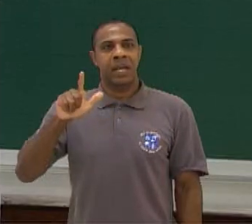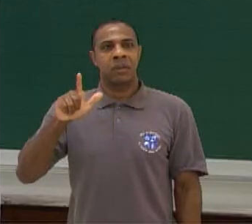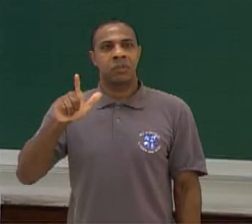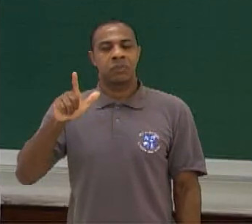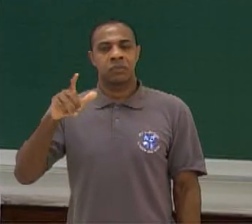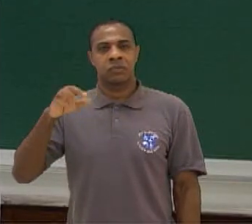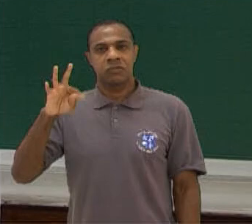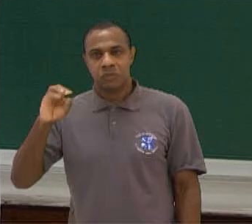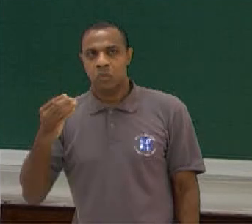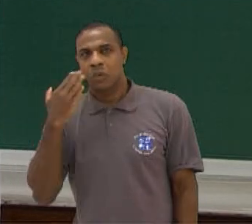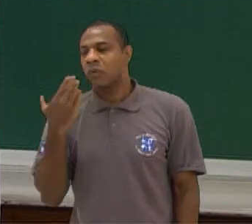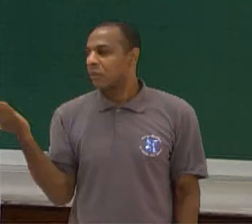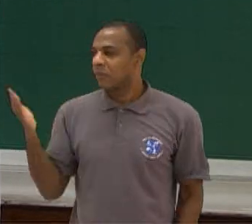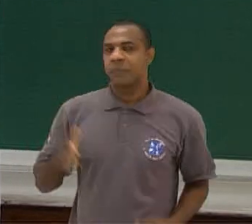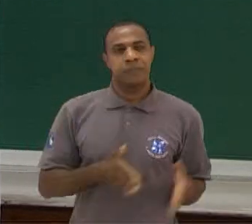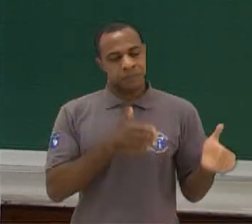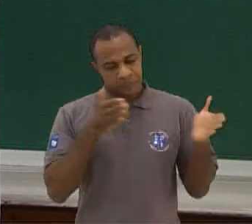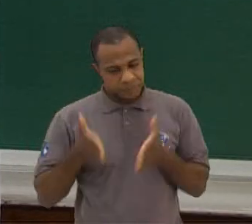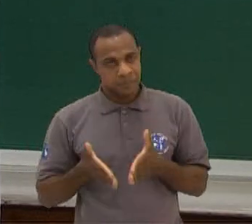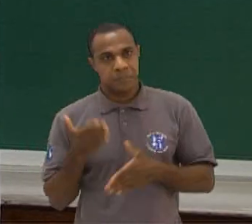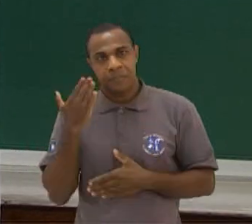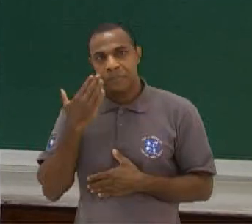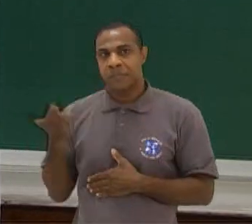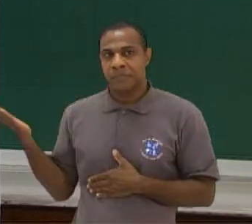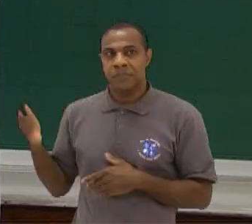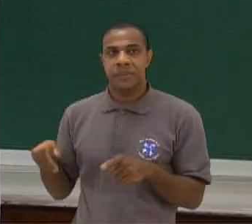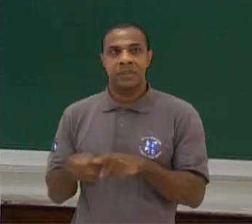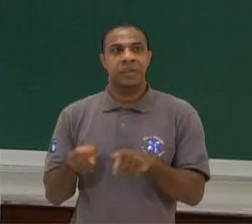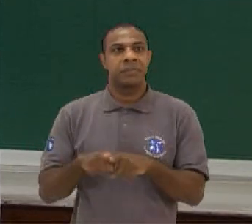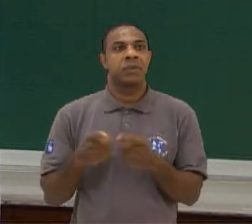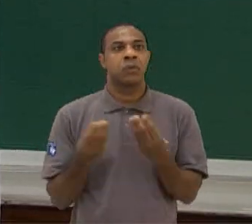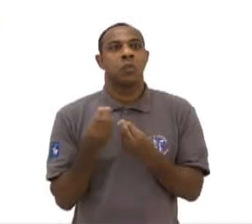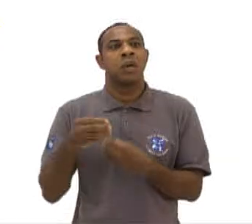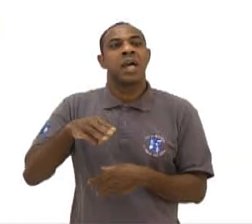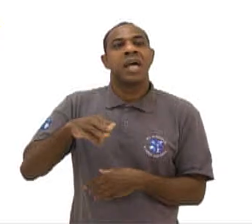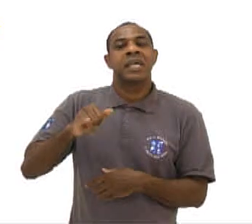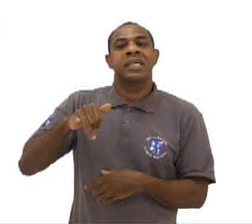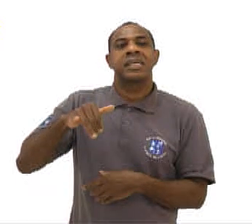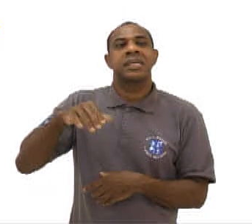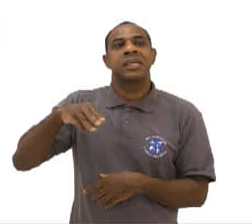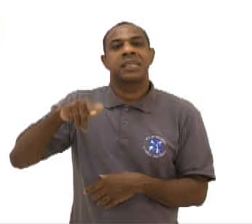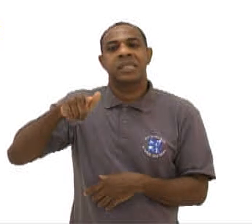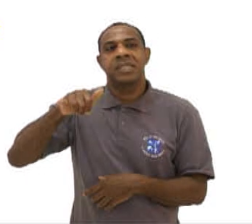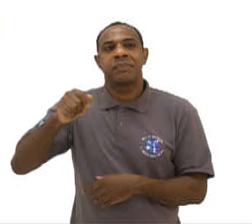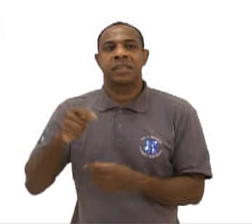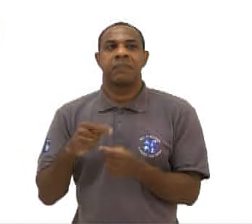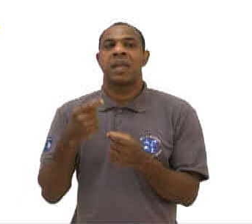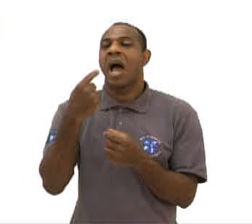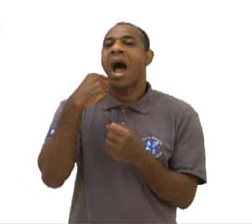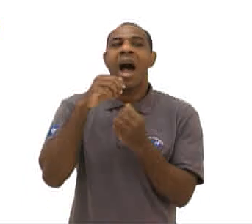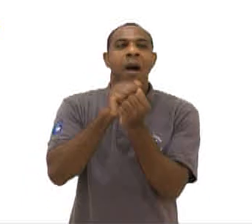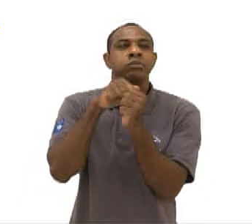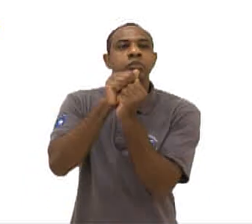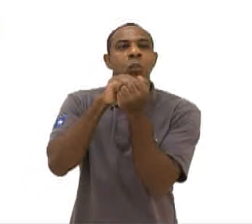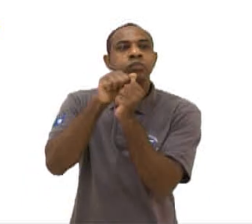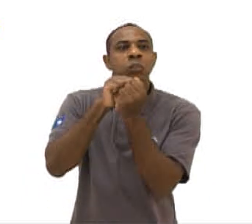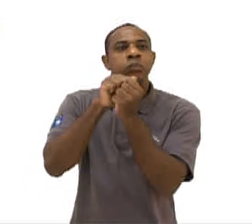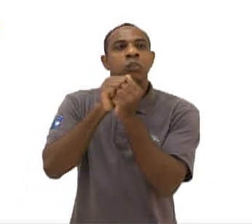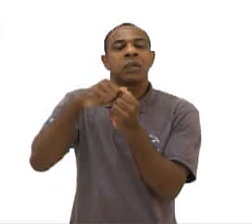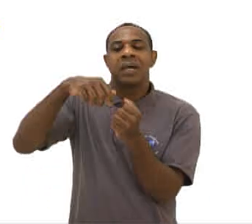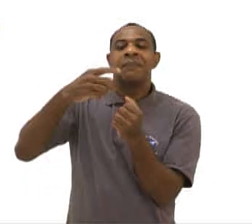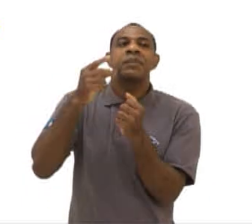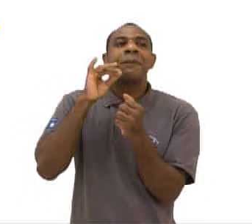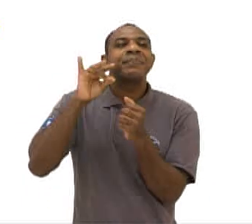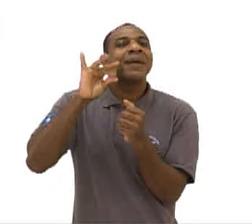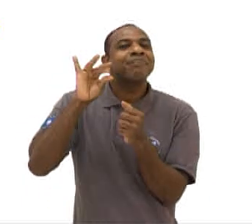Na sequência, nós vamos falar um pouquinho sobre a digestão química. Observem aqui. A boca vai fazer essa digestão química com a produção de